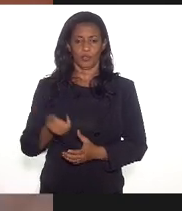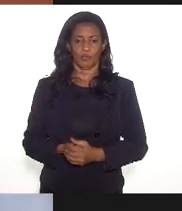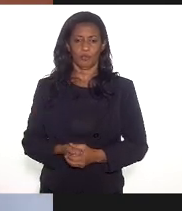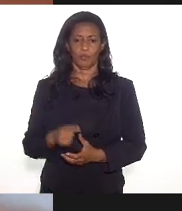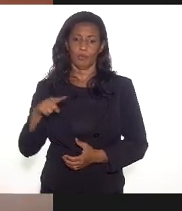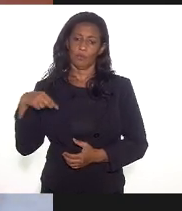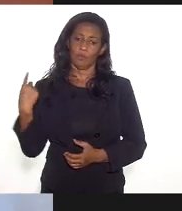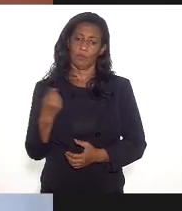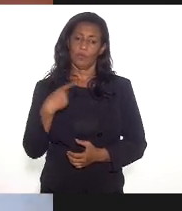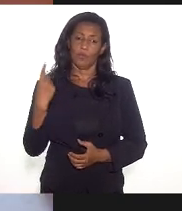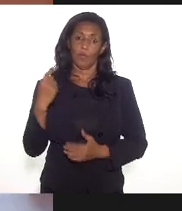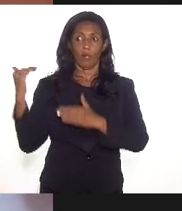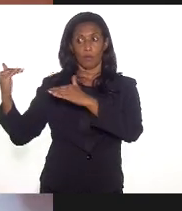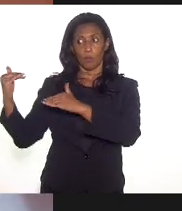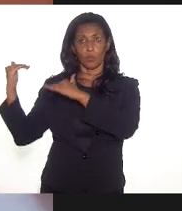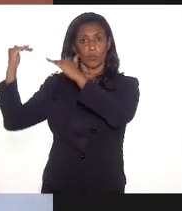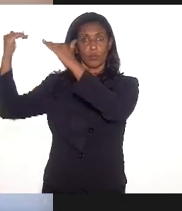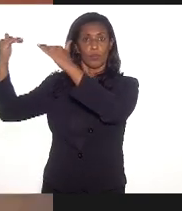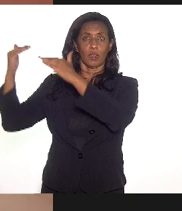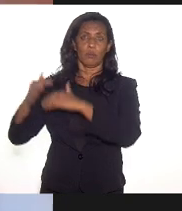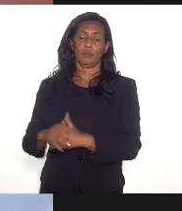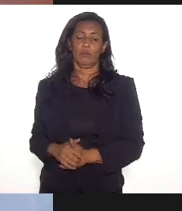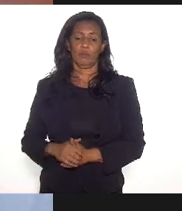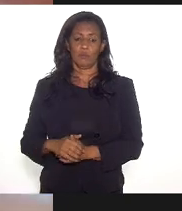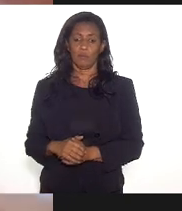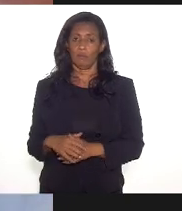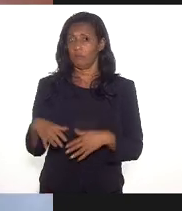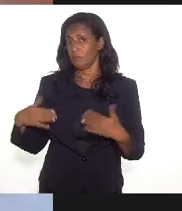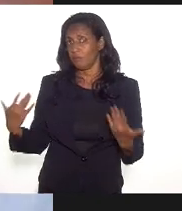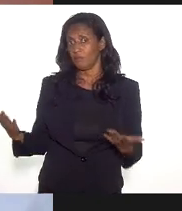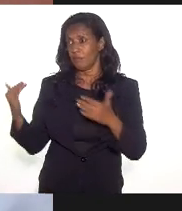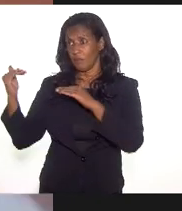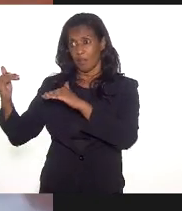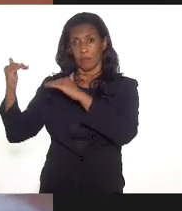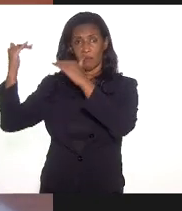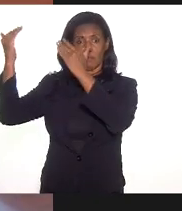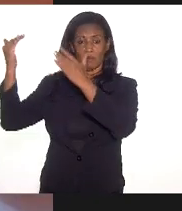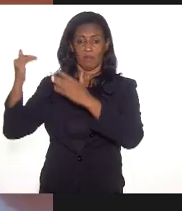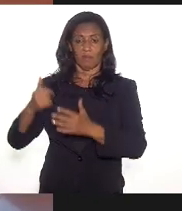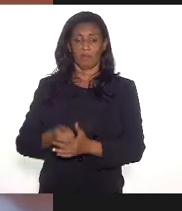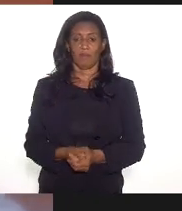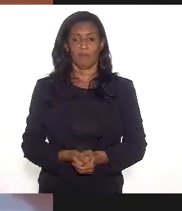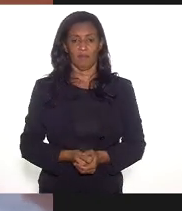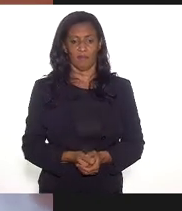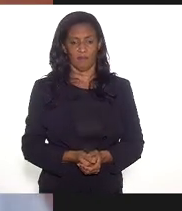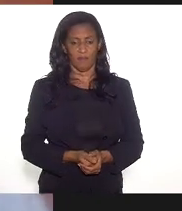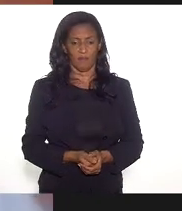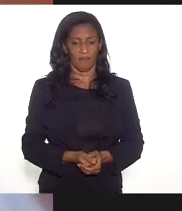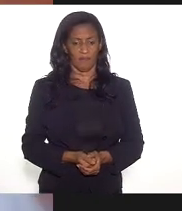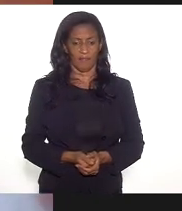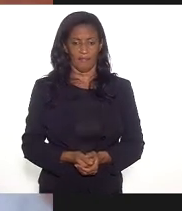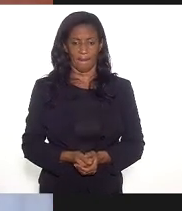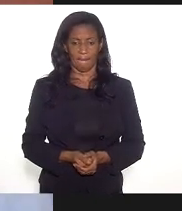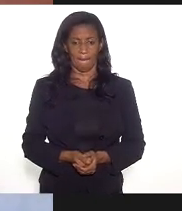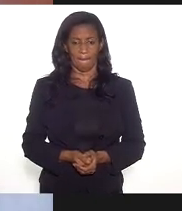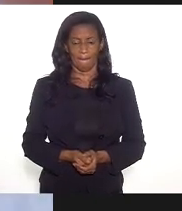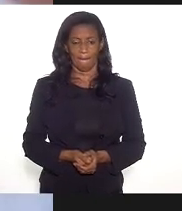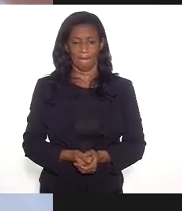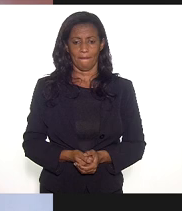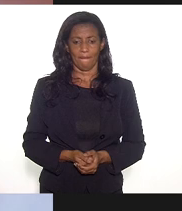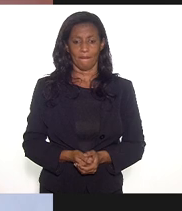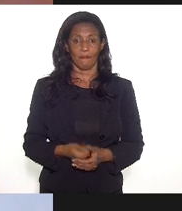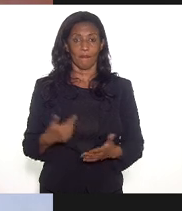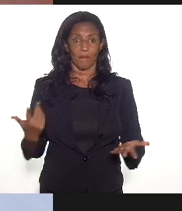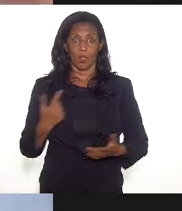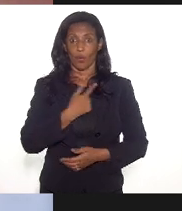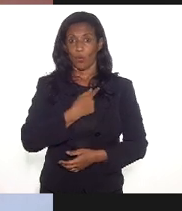nós vamos para o Supremo. E o Supremo vai passar vergonha. O governador é candidato também